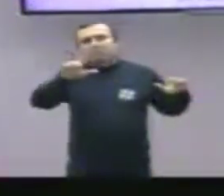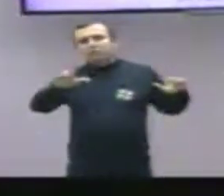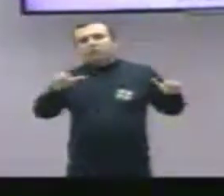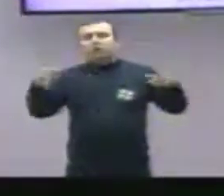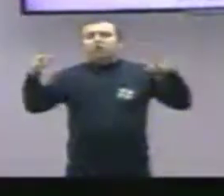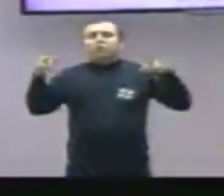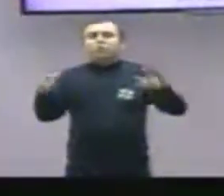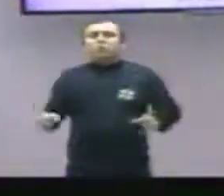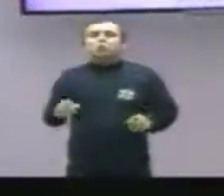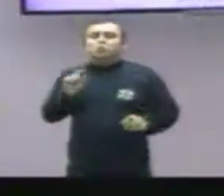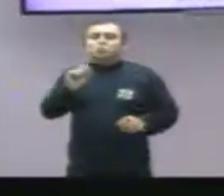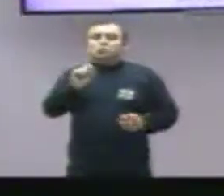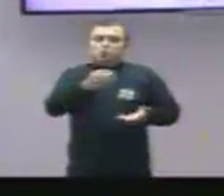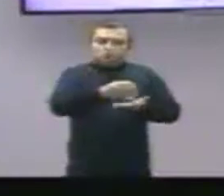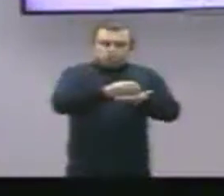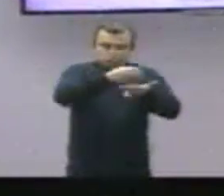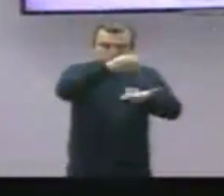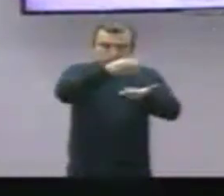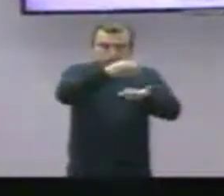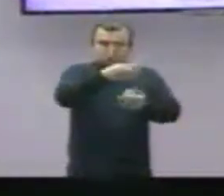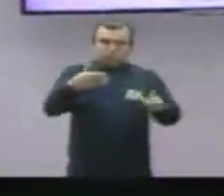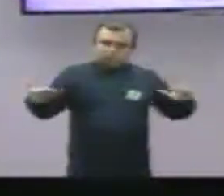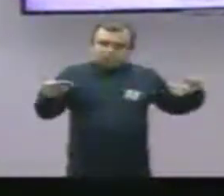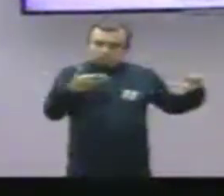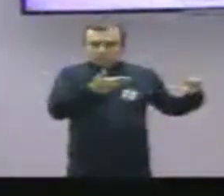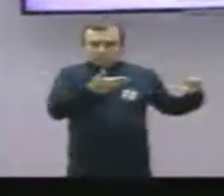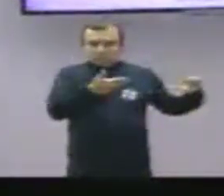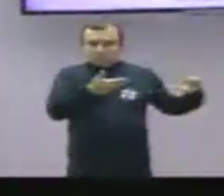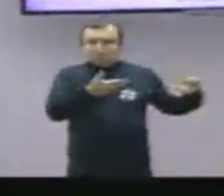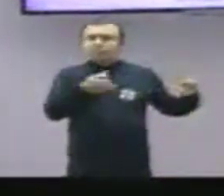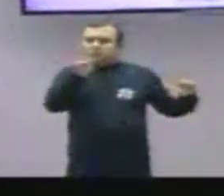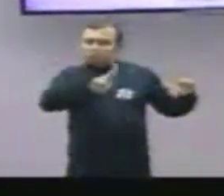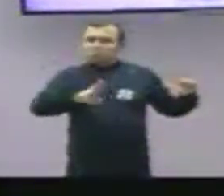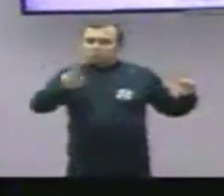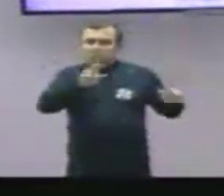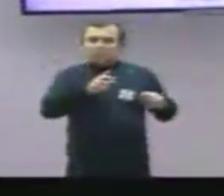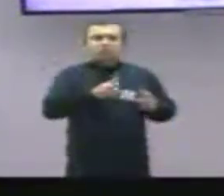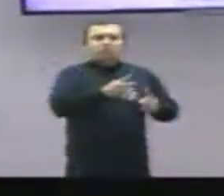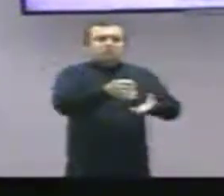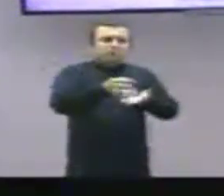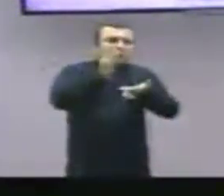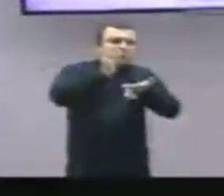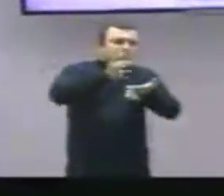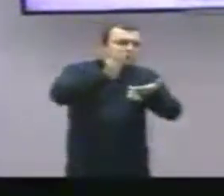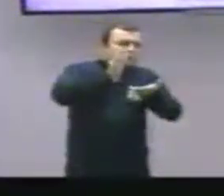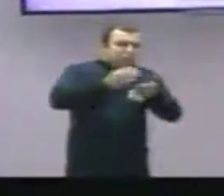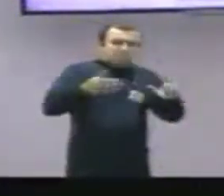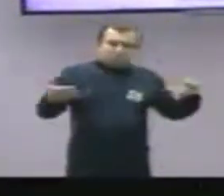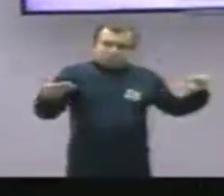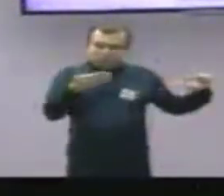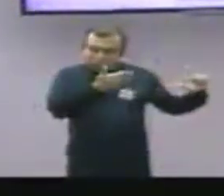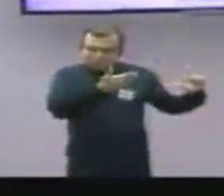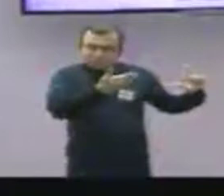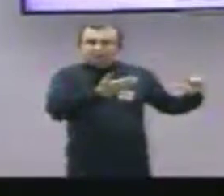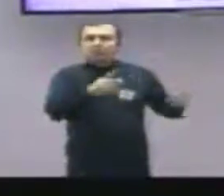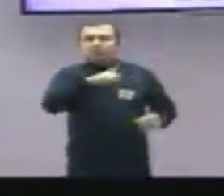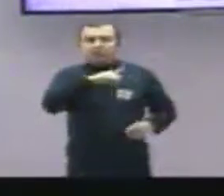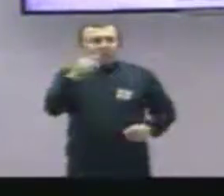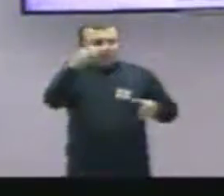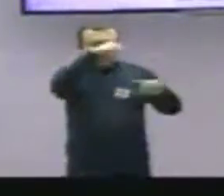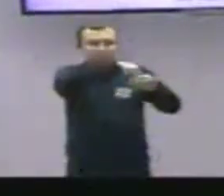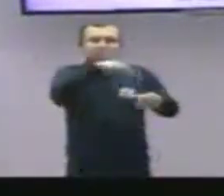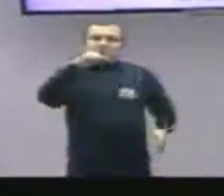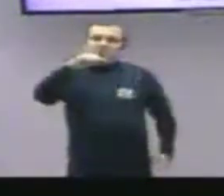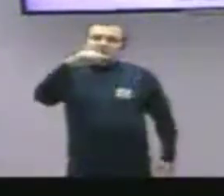ml corresponde a esse copinho de isopor, que é muito utilizado para tomar café, né? Então, um copinho desse de isopor possui